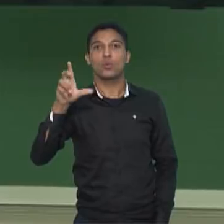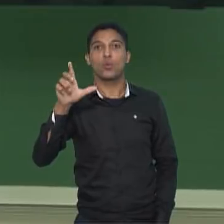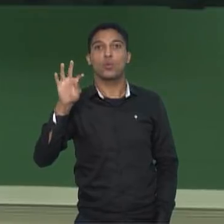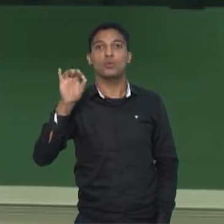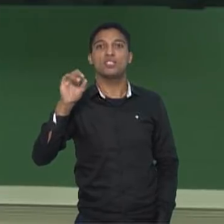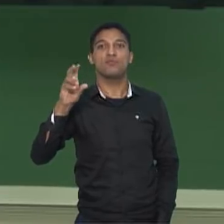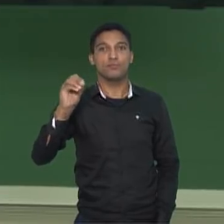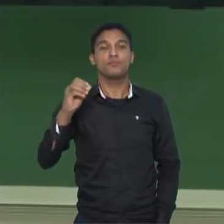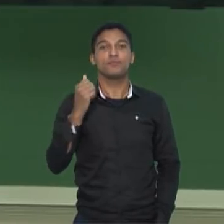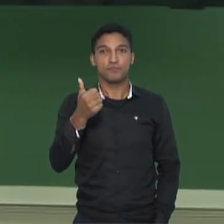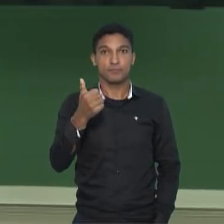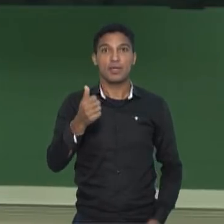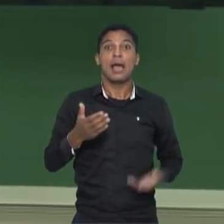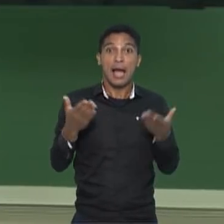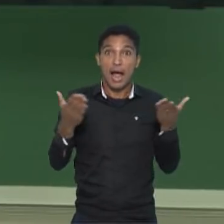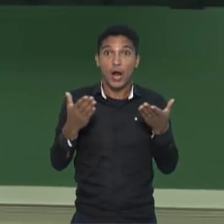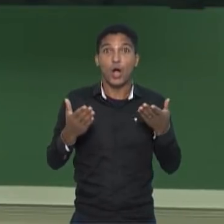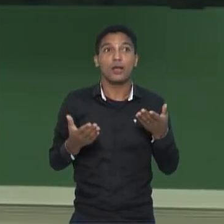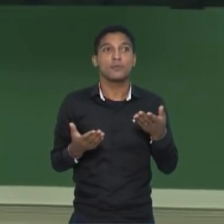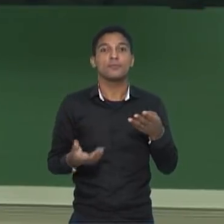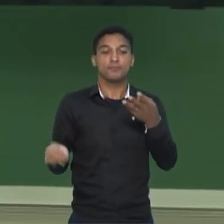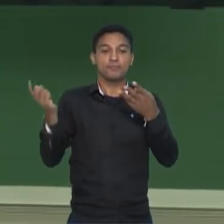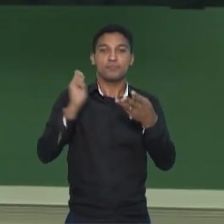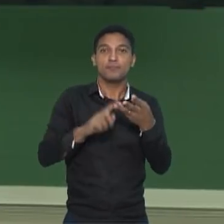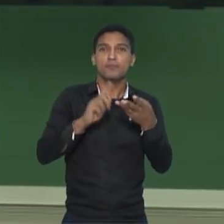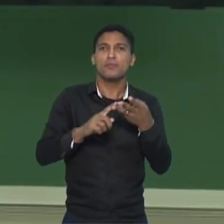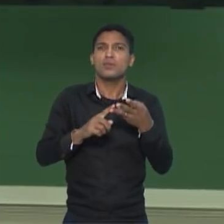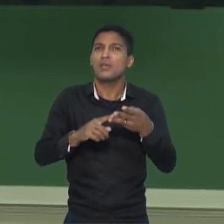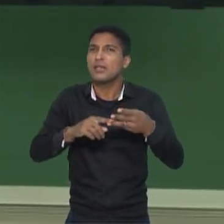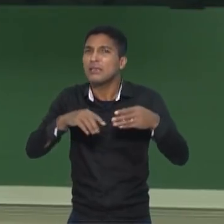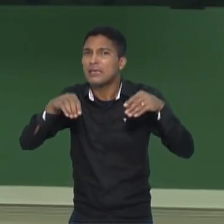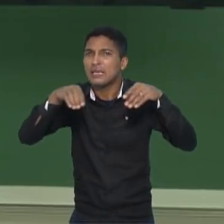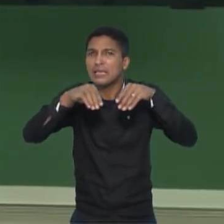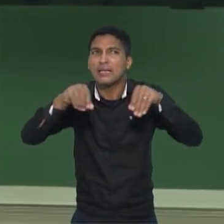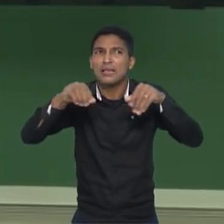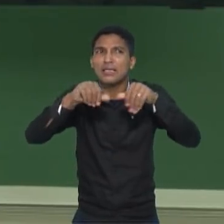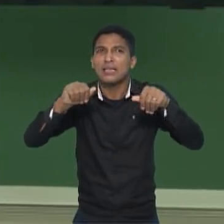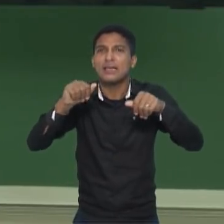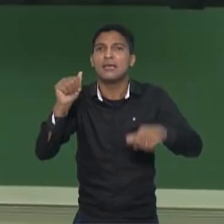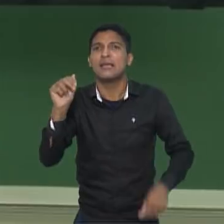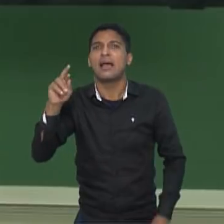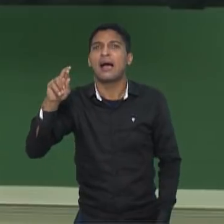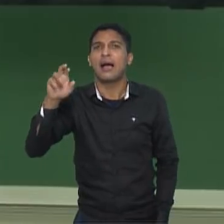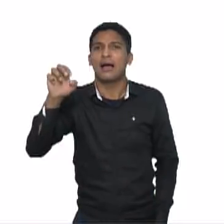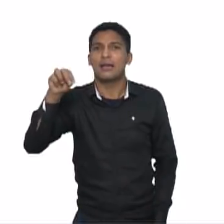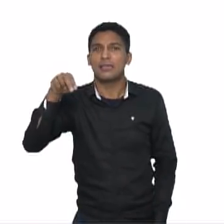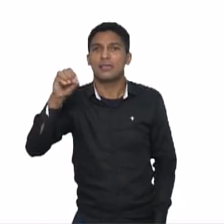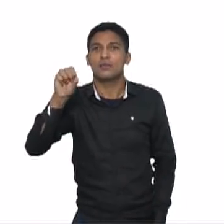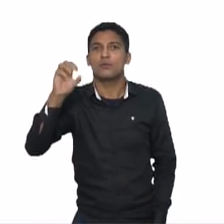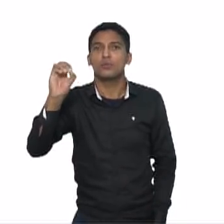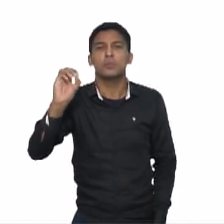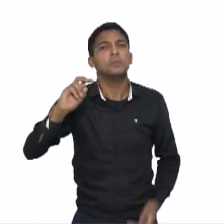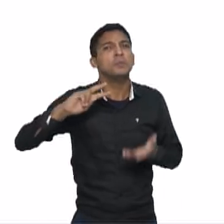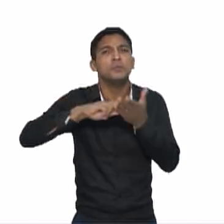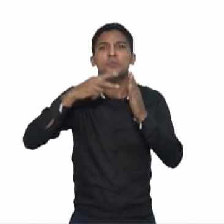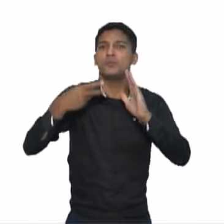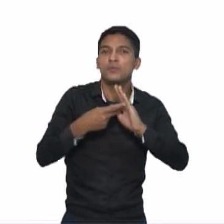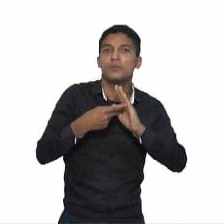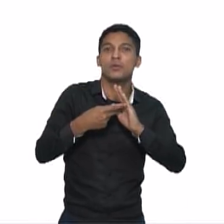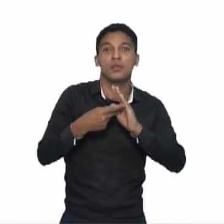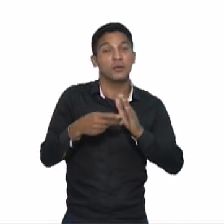Areia? Ótimo, ele dá uma boa dica do que seria este solo. É um solo que